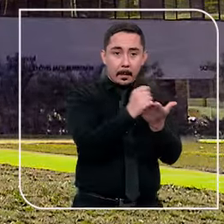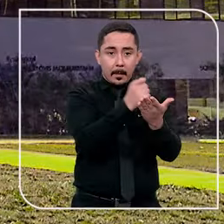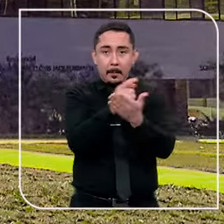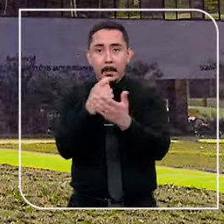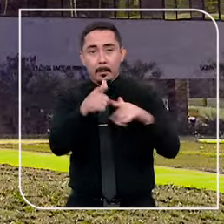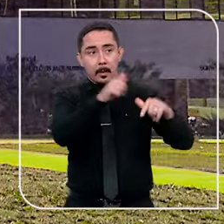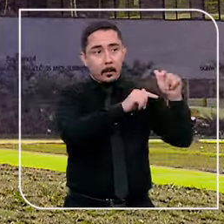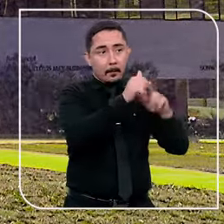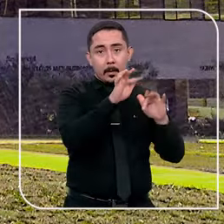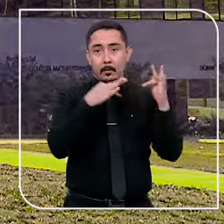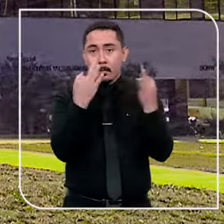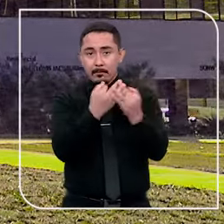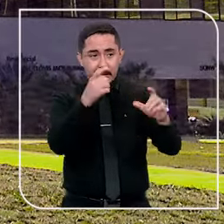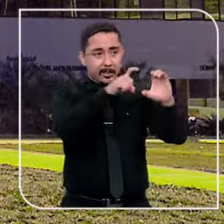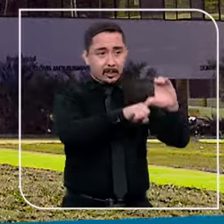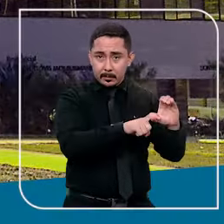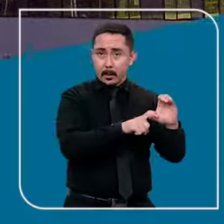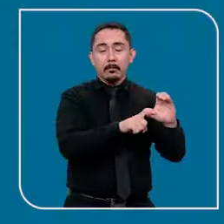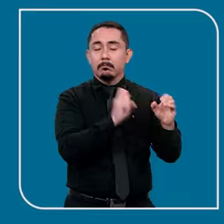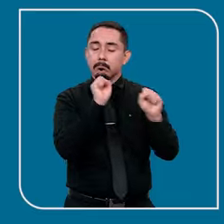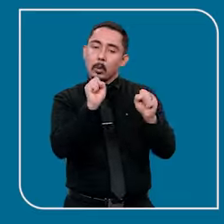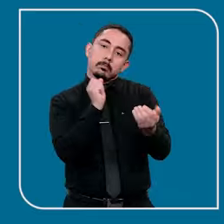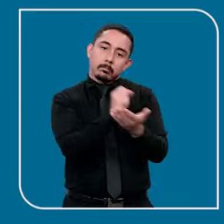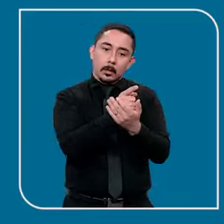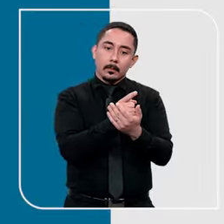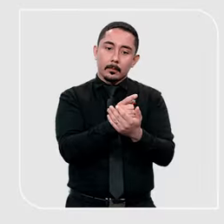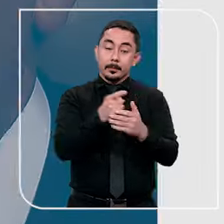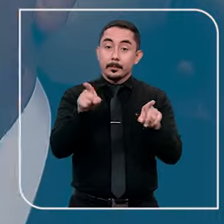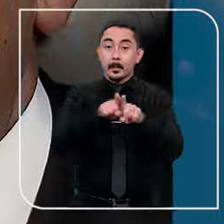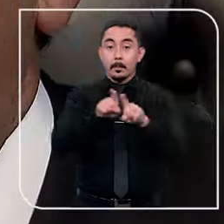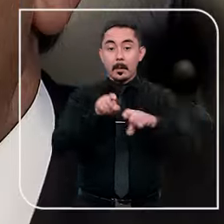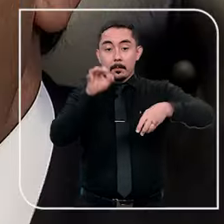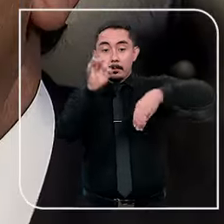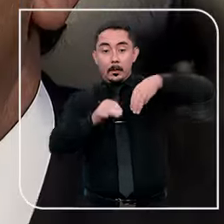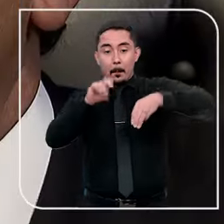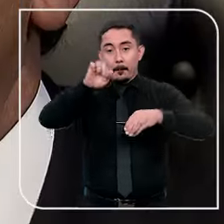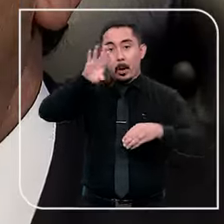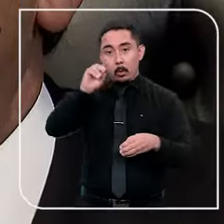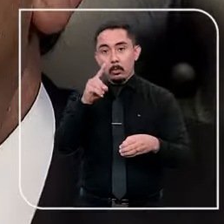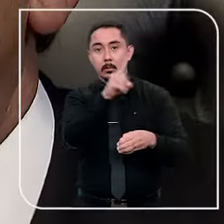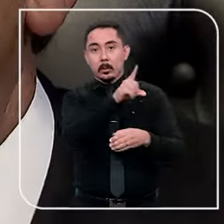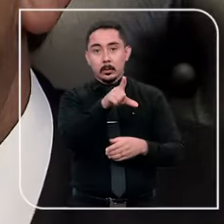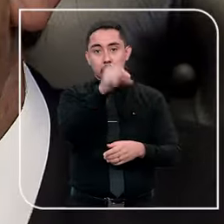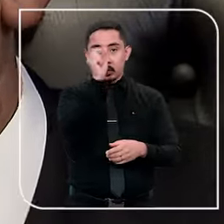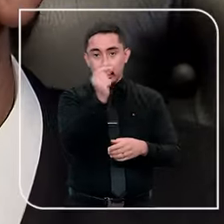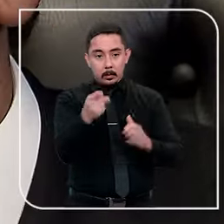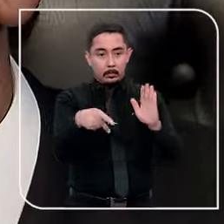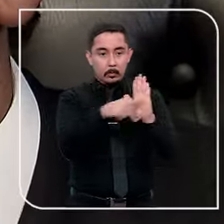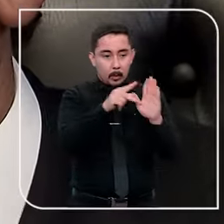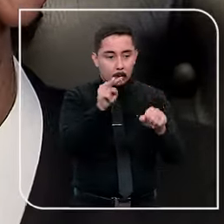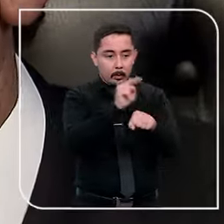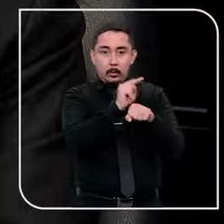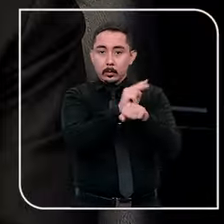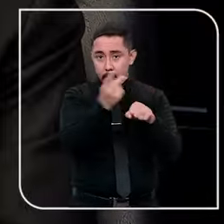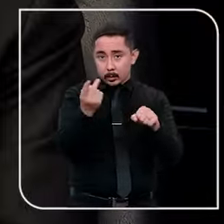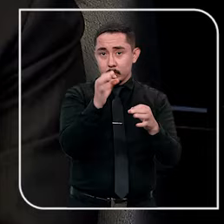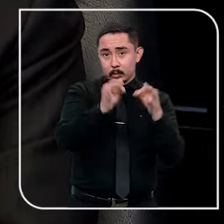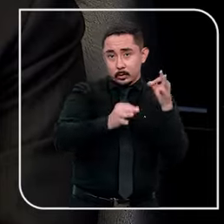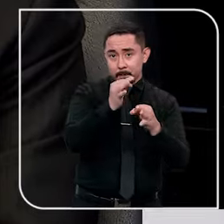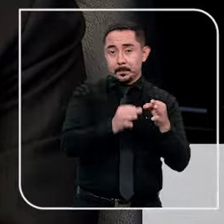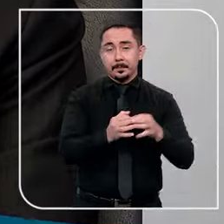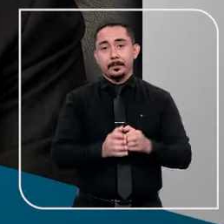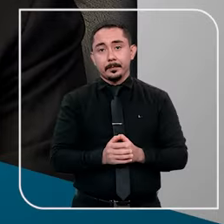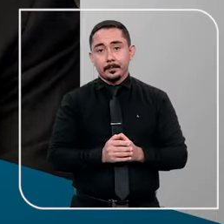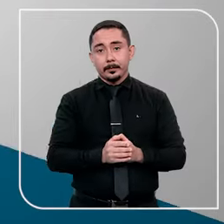pagar dívidas contraídas em sua reforma e mais Ministro Mauro campbel Marques é nomeado para o cargo de corregedor